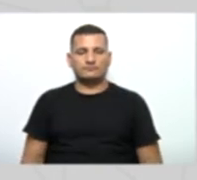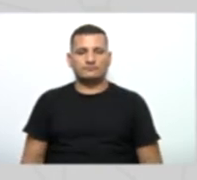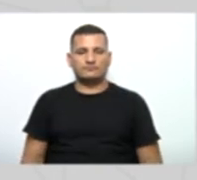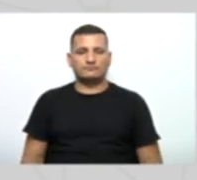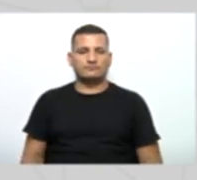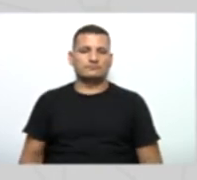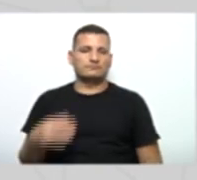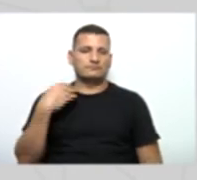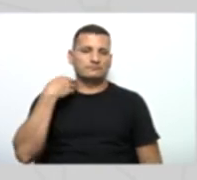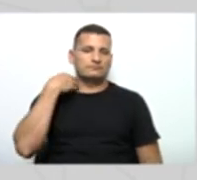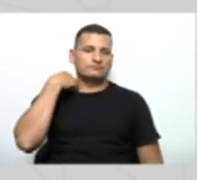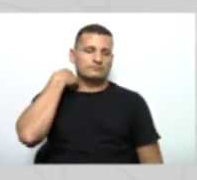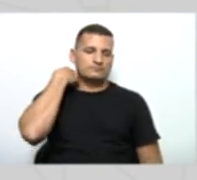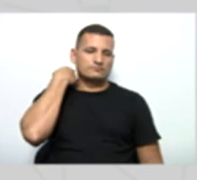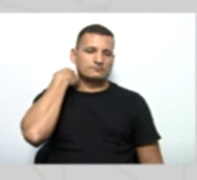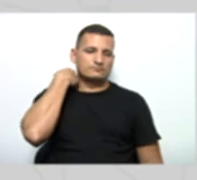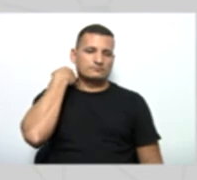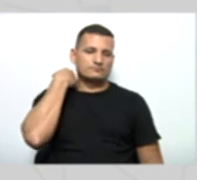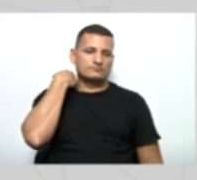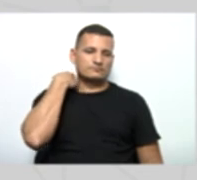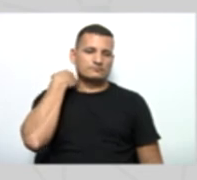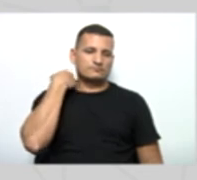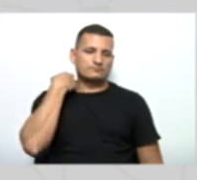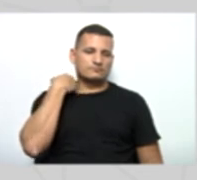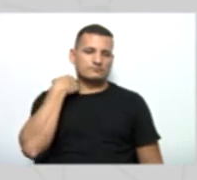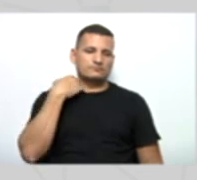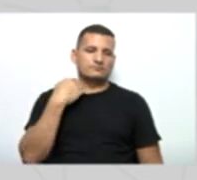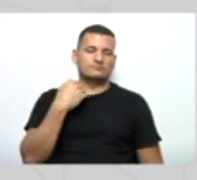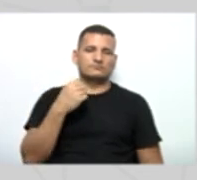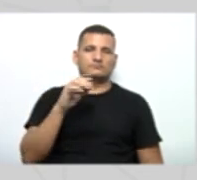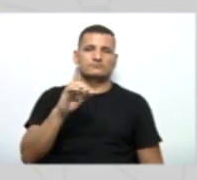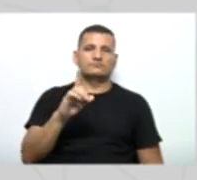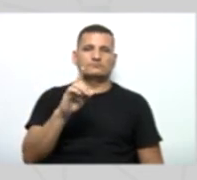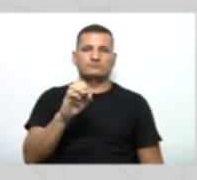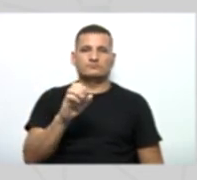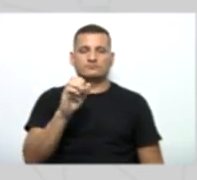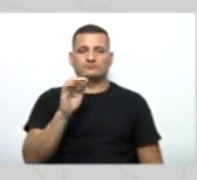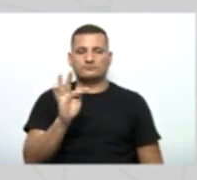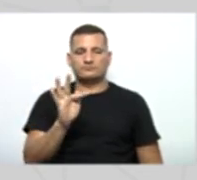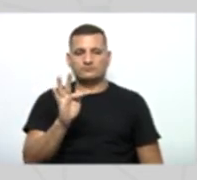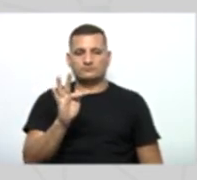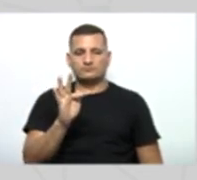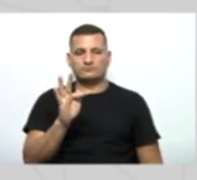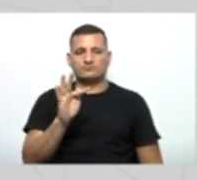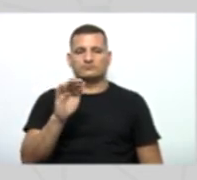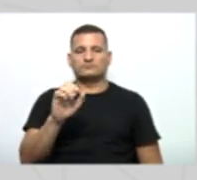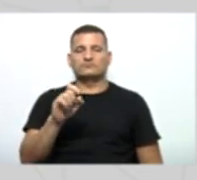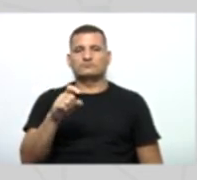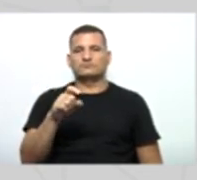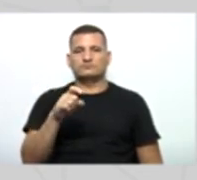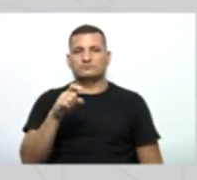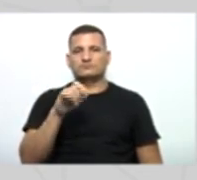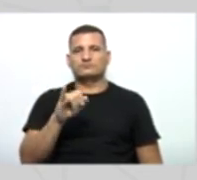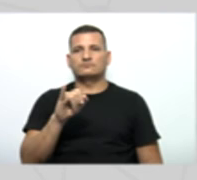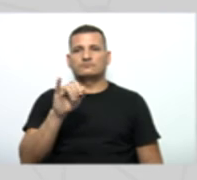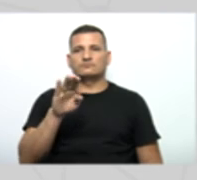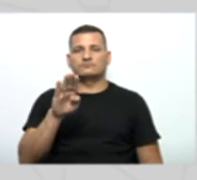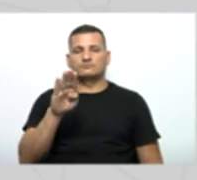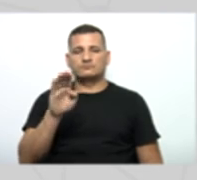método construtor. Aí você coloca lá. Def exhibe, que nós já criamos.